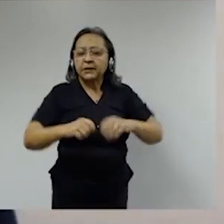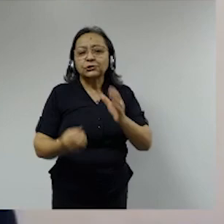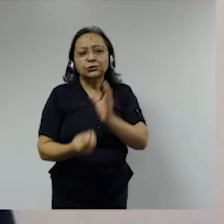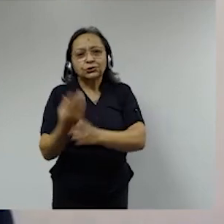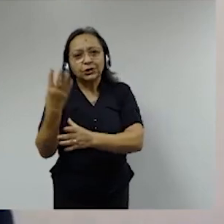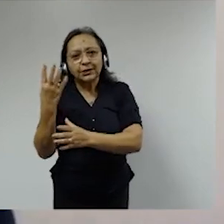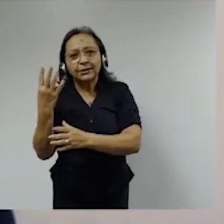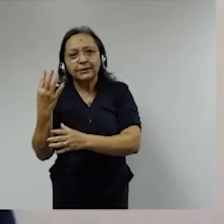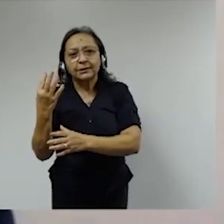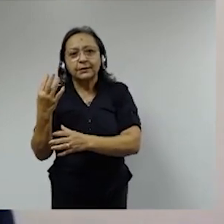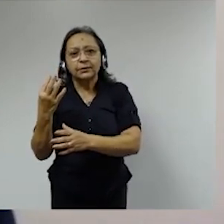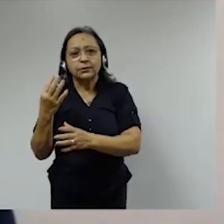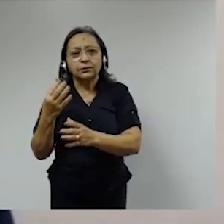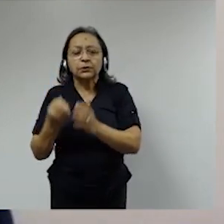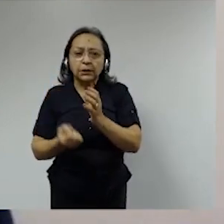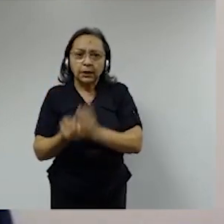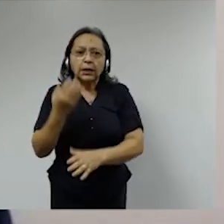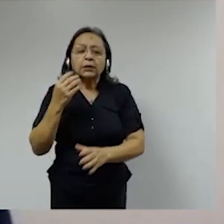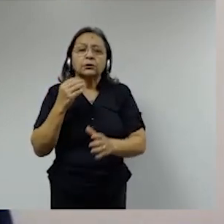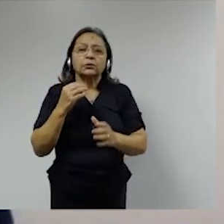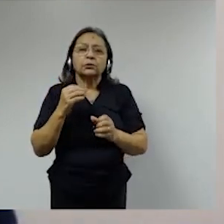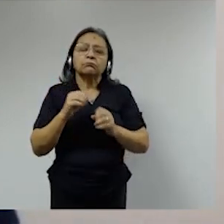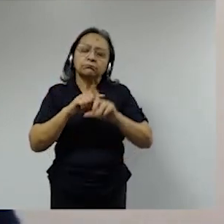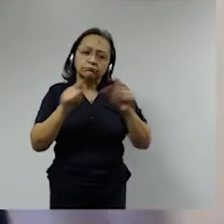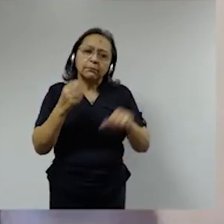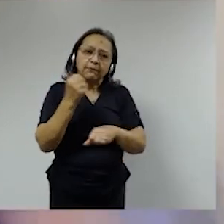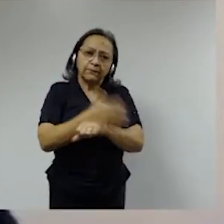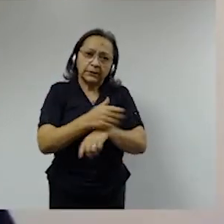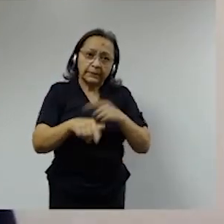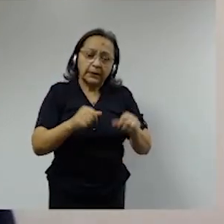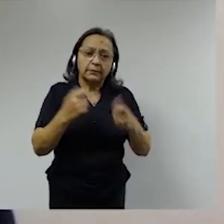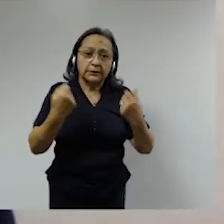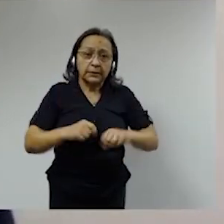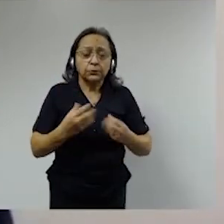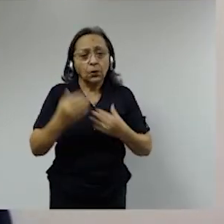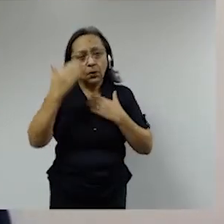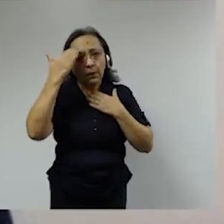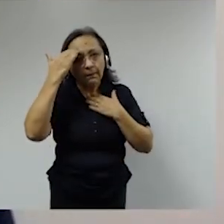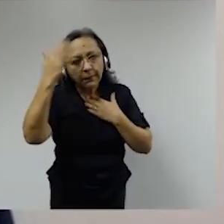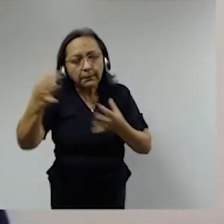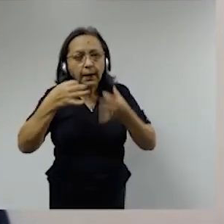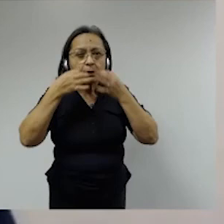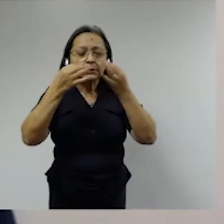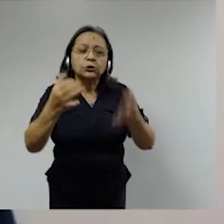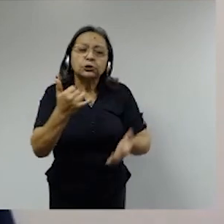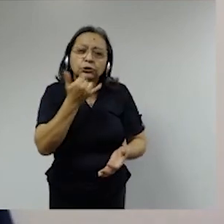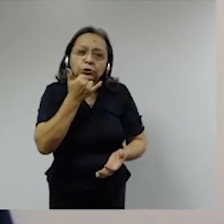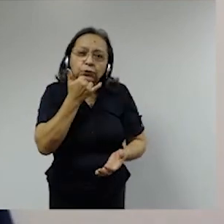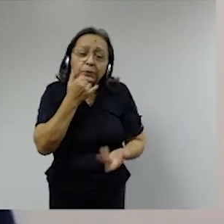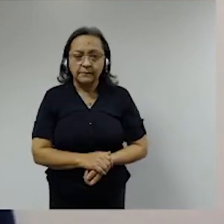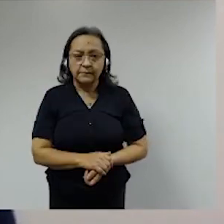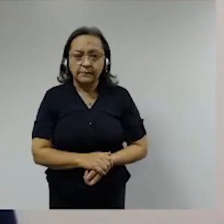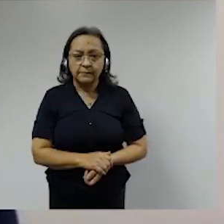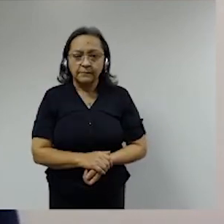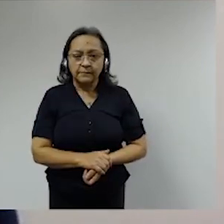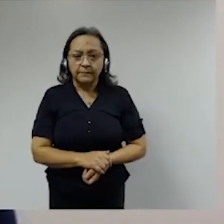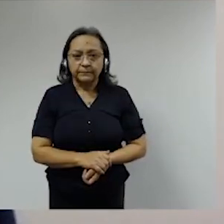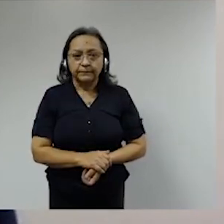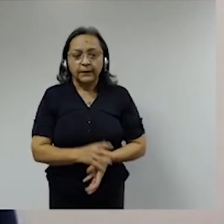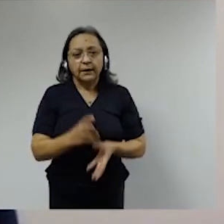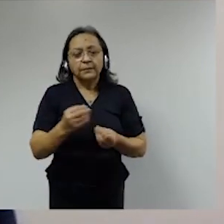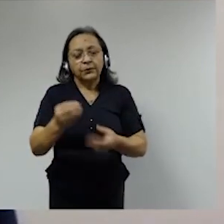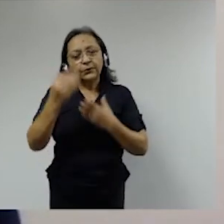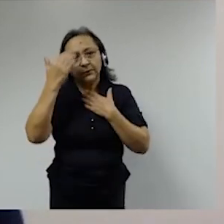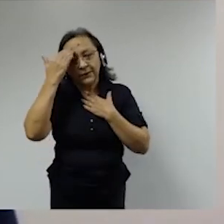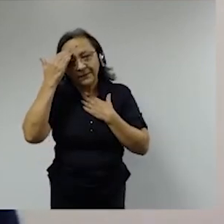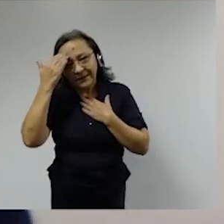gerando os postos de trabalho necessários. Muito obrigado pela atenção e desculpa aos que decepcionei. Muito